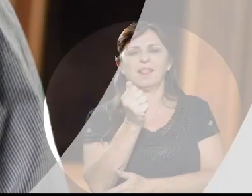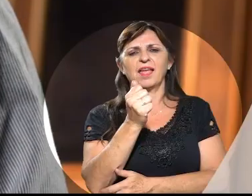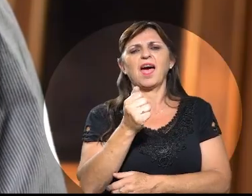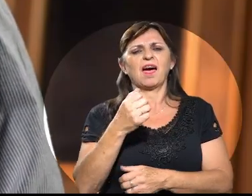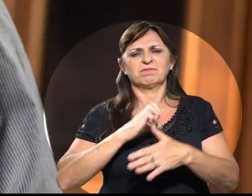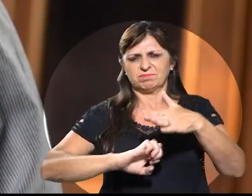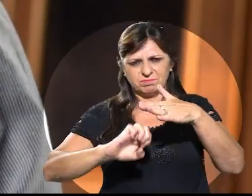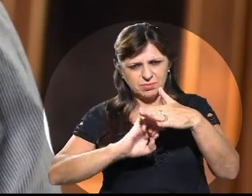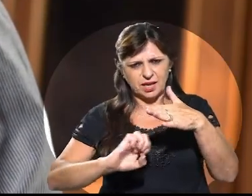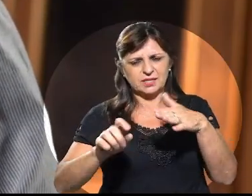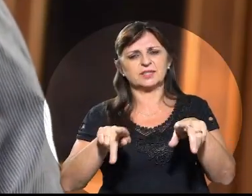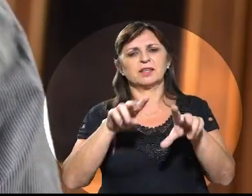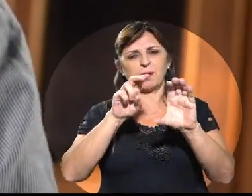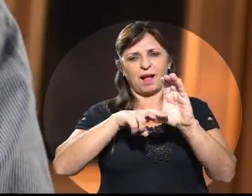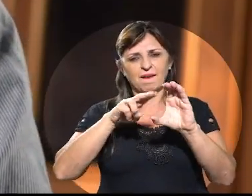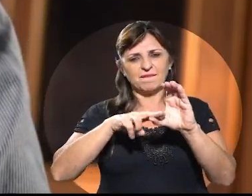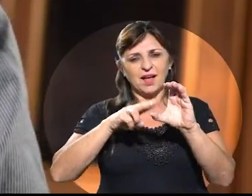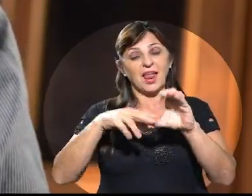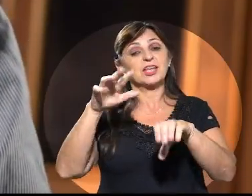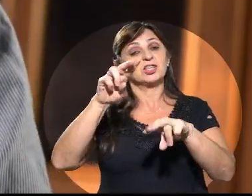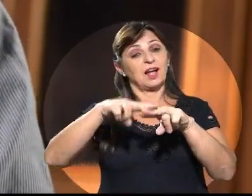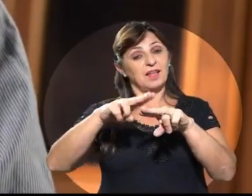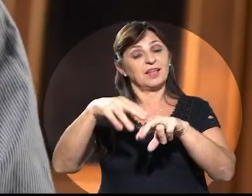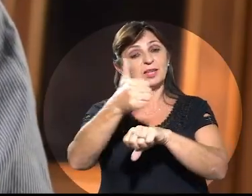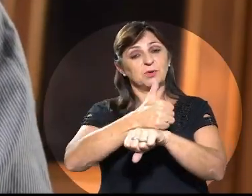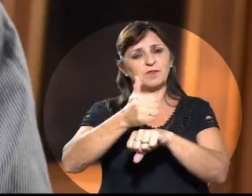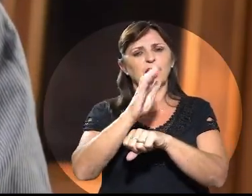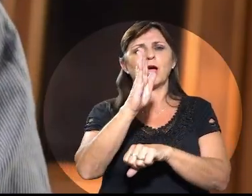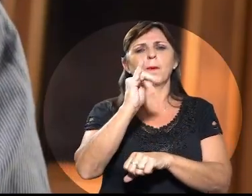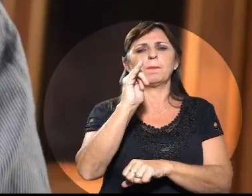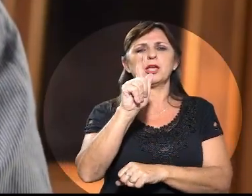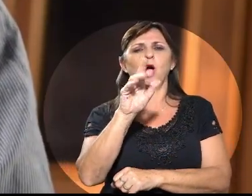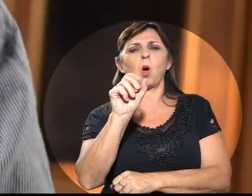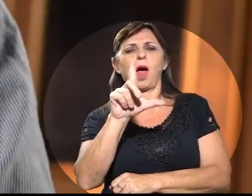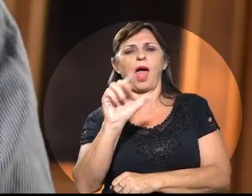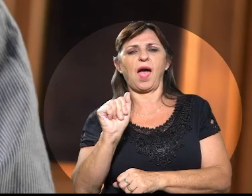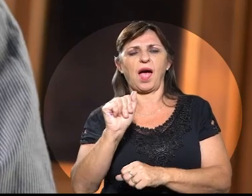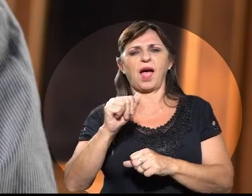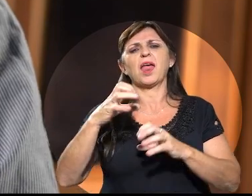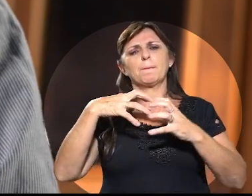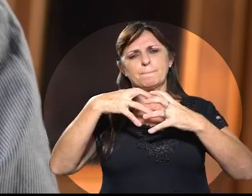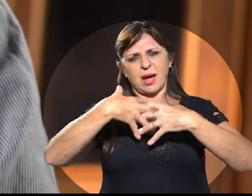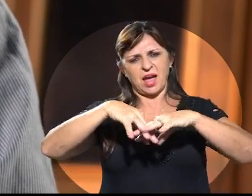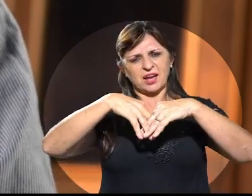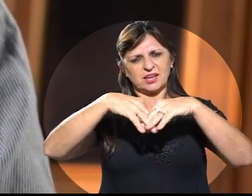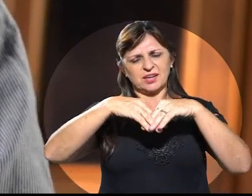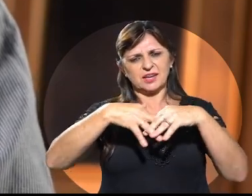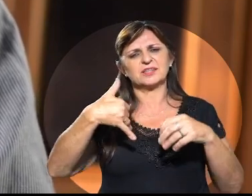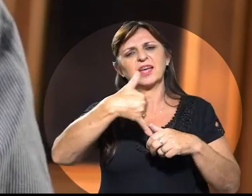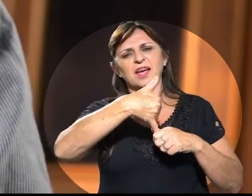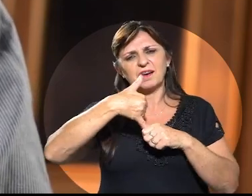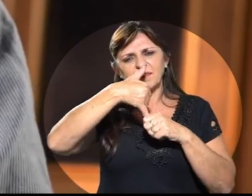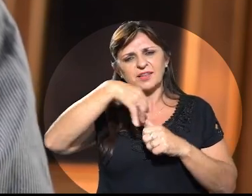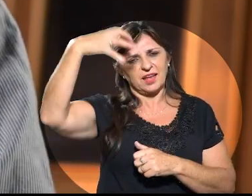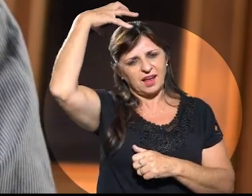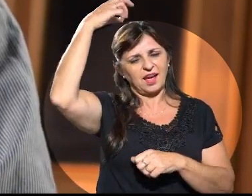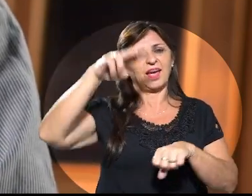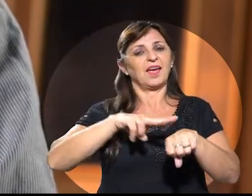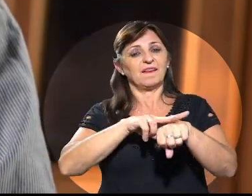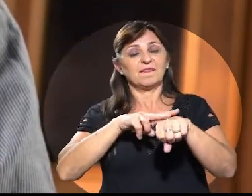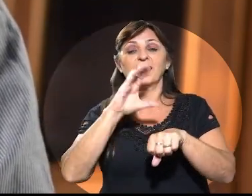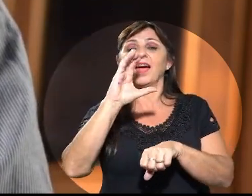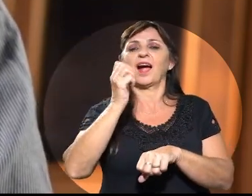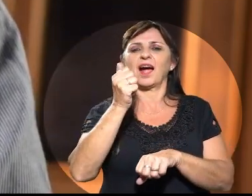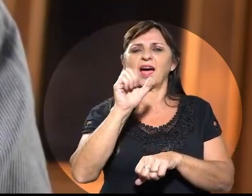Esse projeto cultural conta com o patrocínio das seguintes empresas: Brastelha Industrial, Cavalete